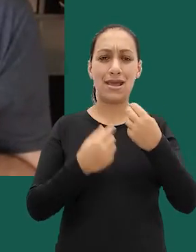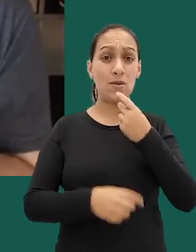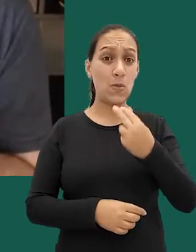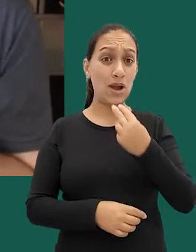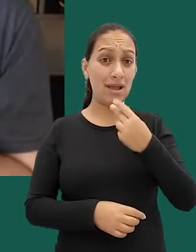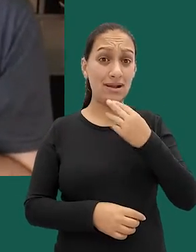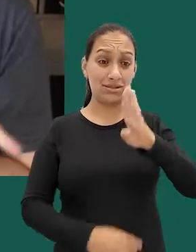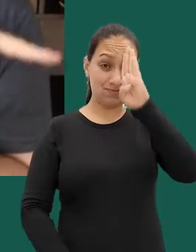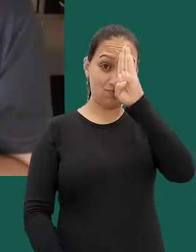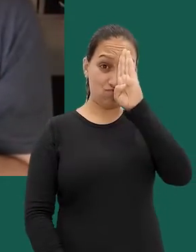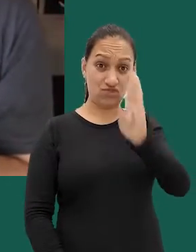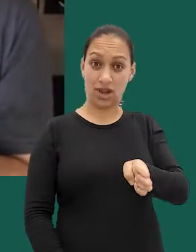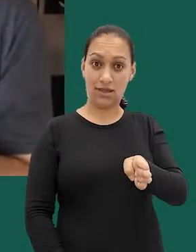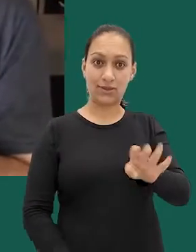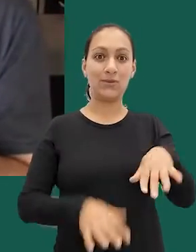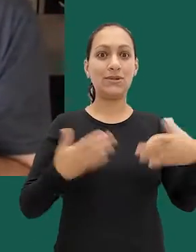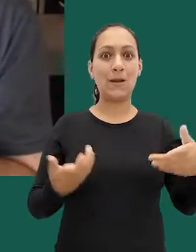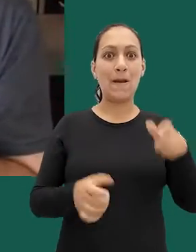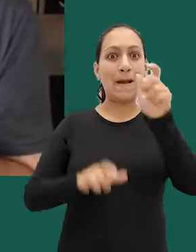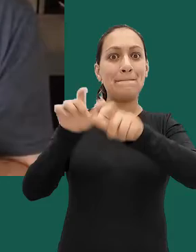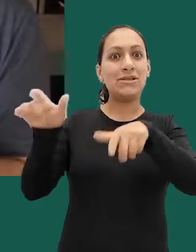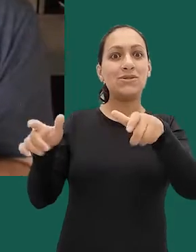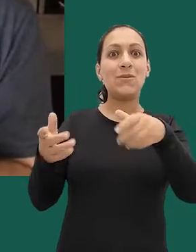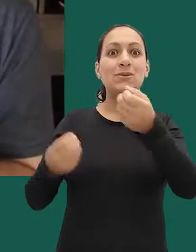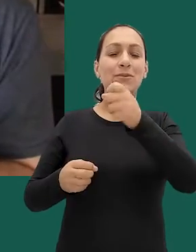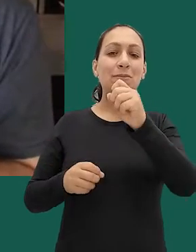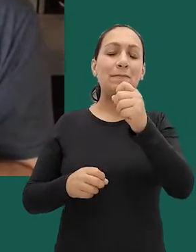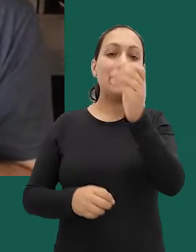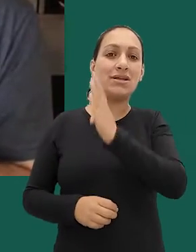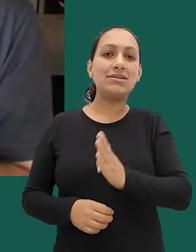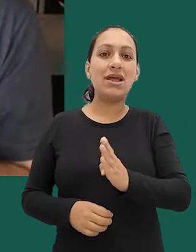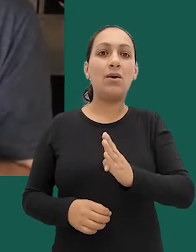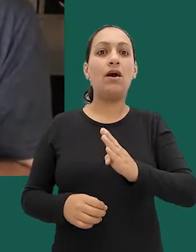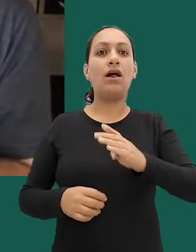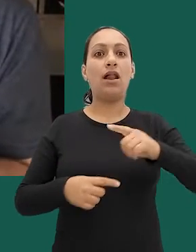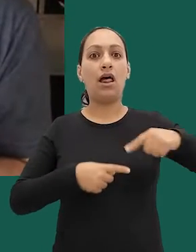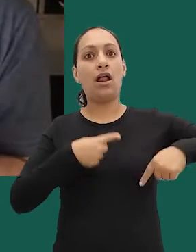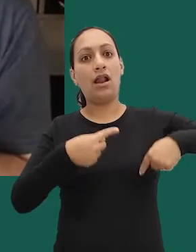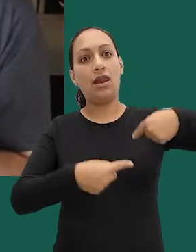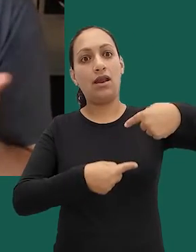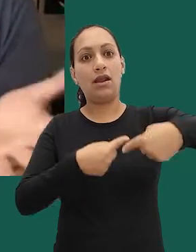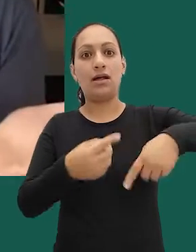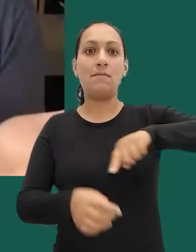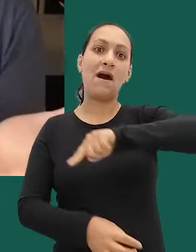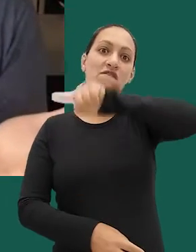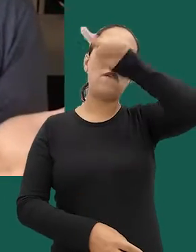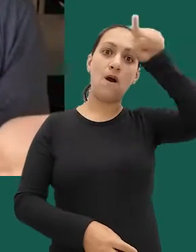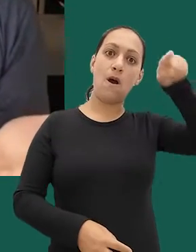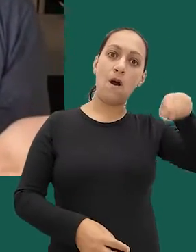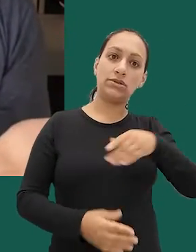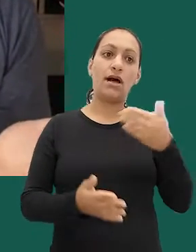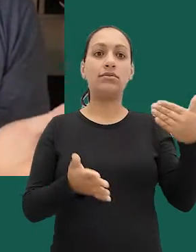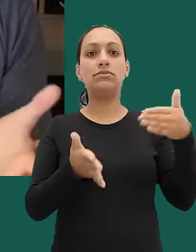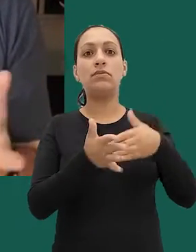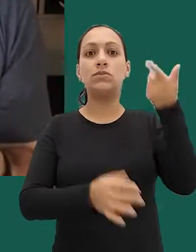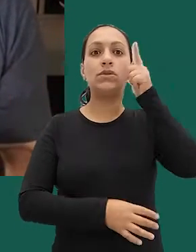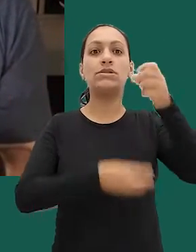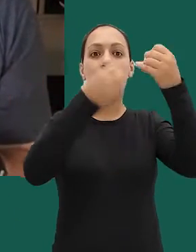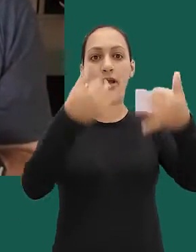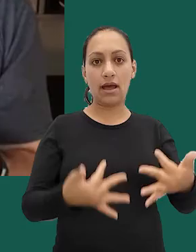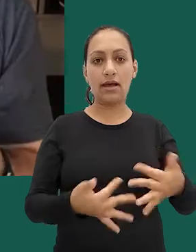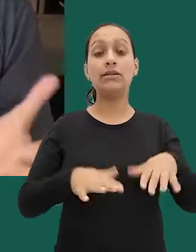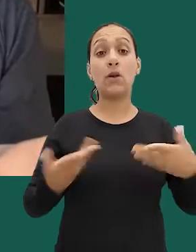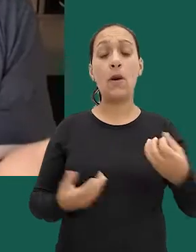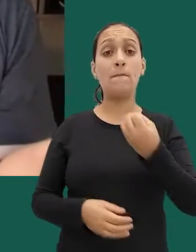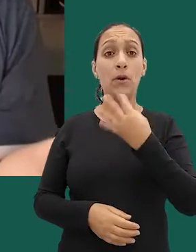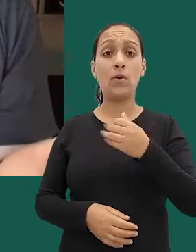mais direta. Então o brasileiro fica dando uma volta muito grande para explicar o que precisa. Então é bom que ele ou ela seja